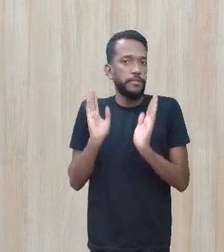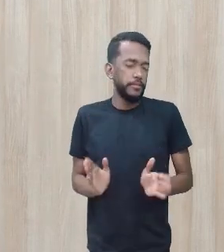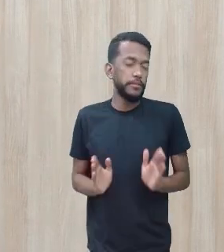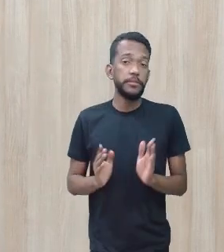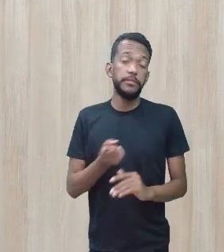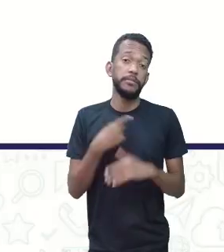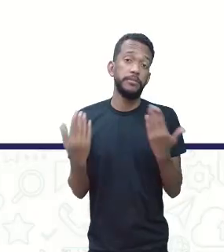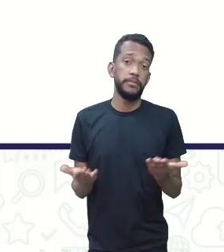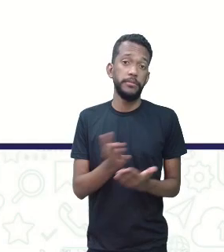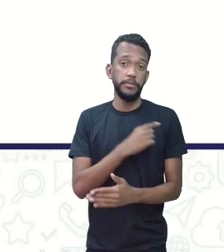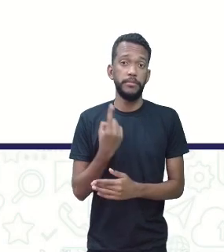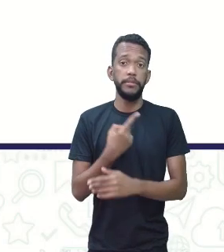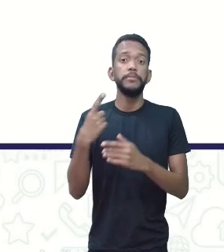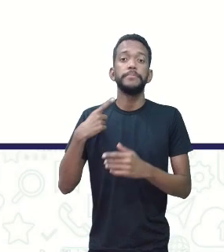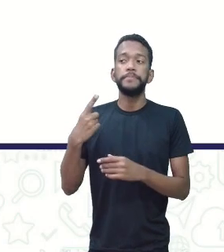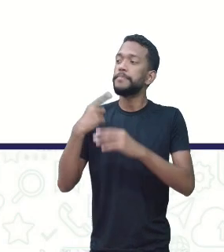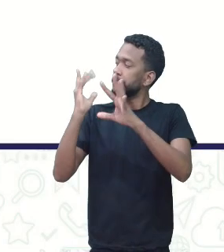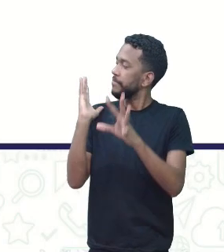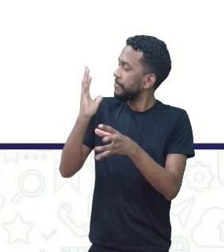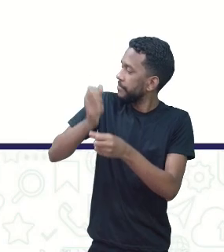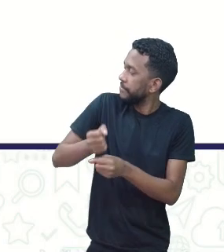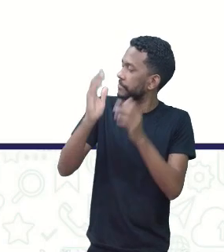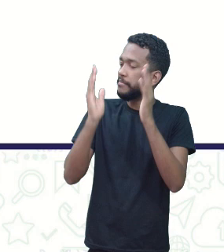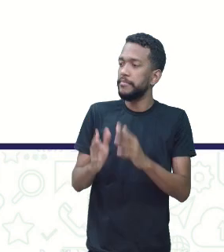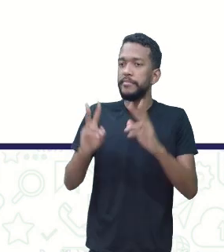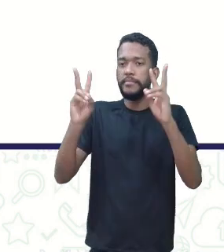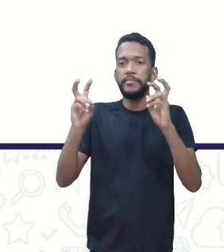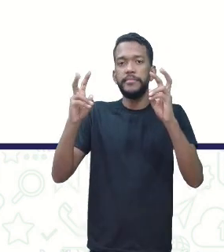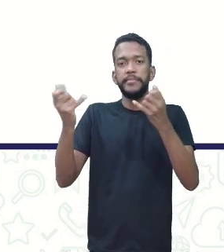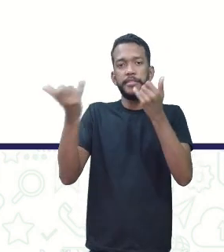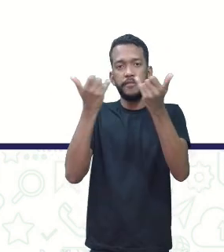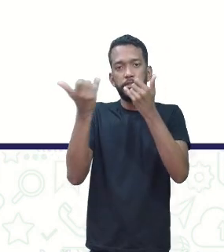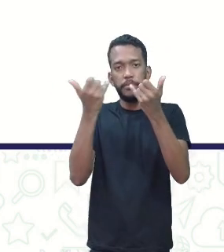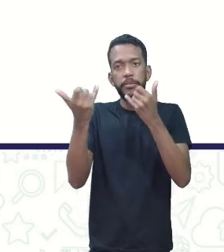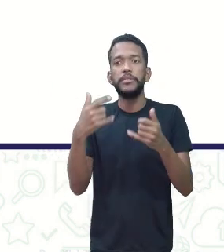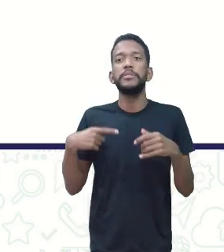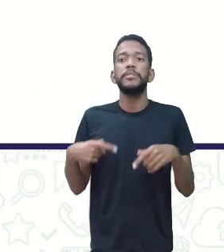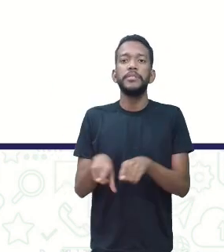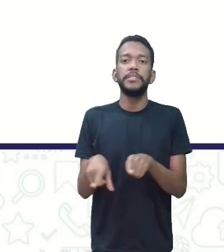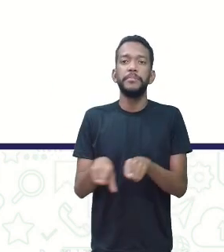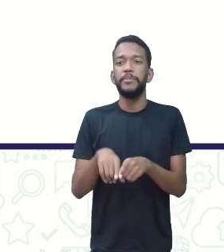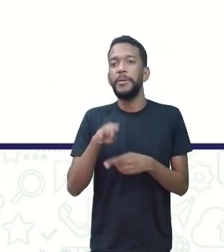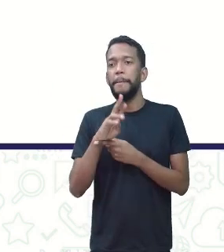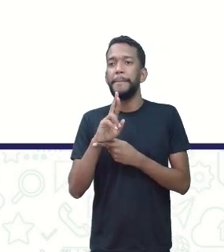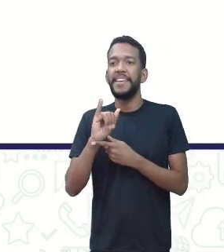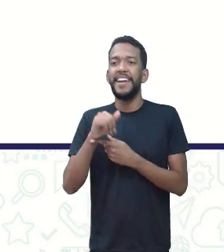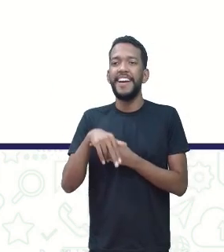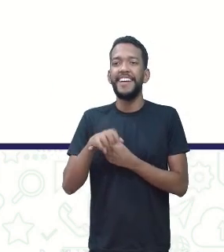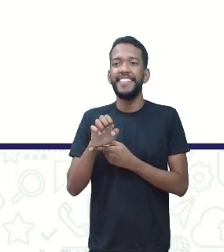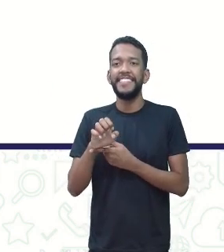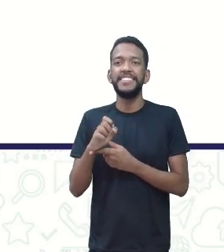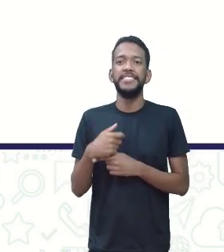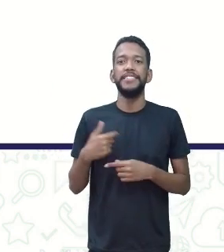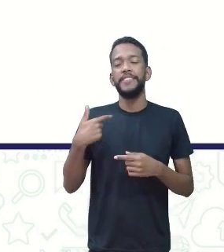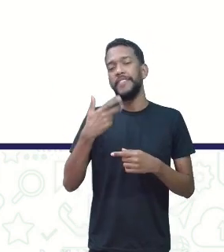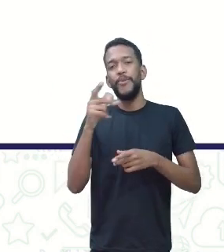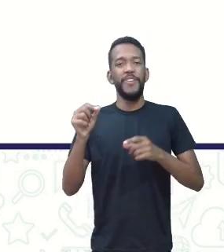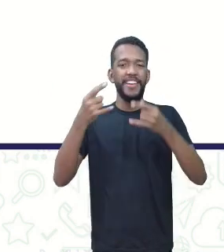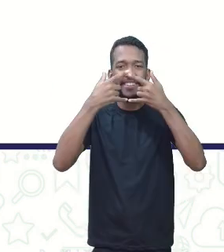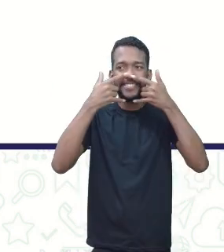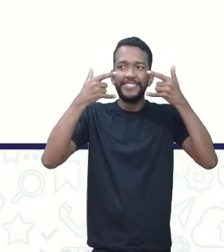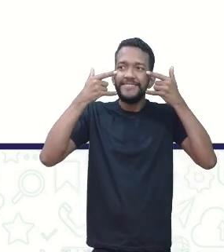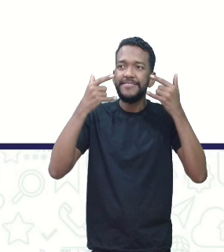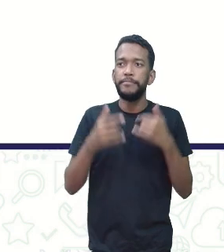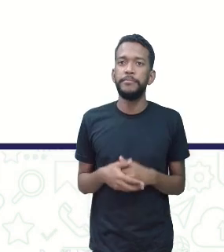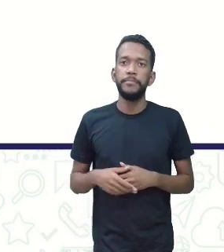trouxe um gráfico para relembrar esse tipo de informação. E ali já tem a Brianezinha, use máscara aí, pessoal. Aqui a gente tem